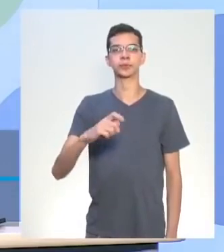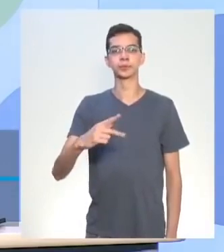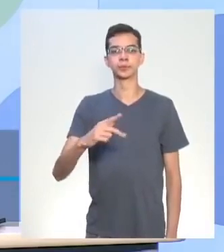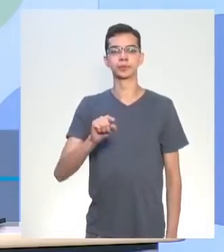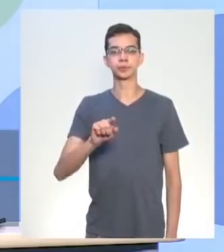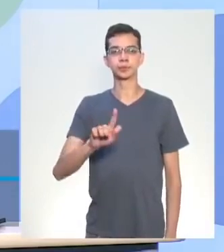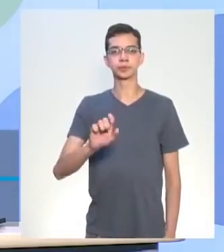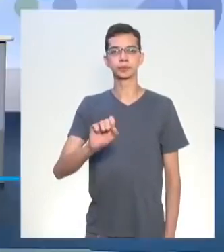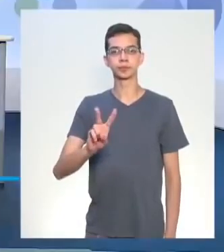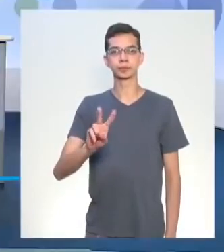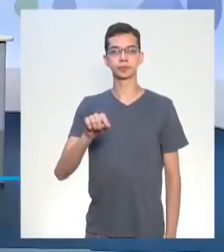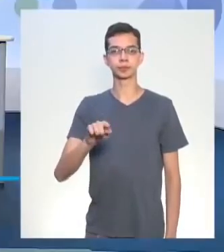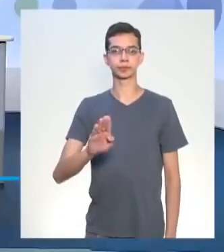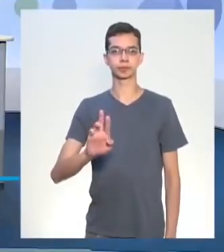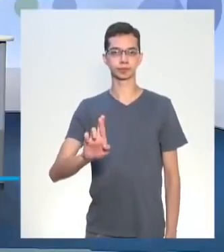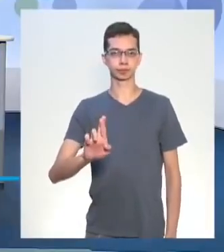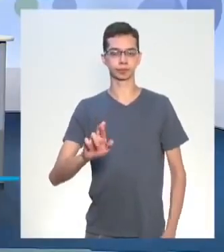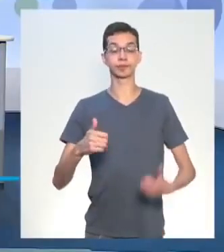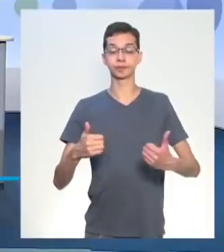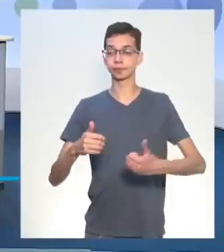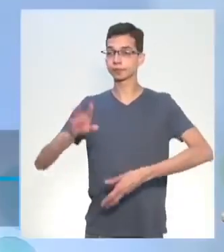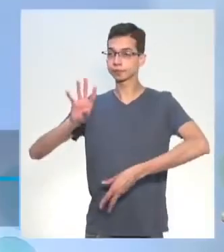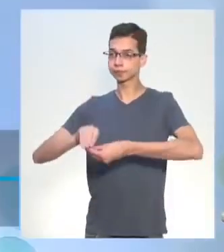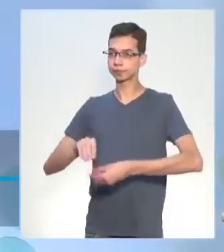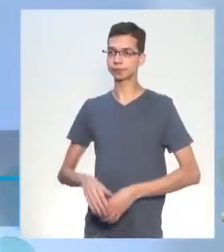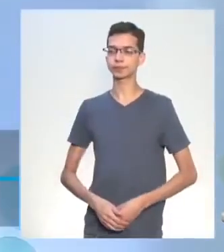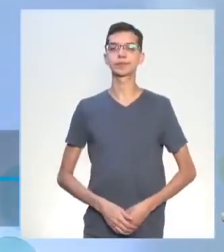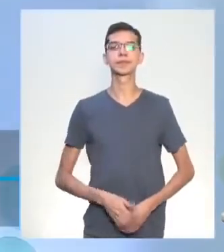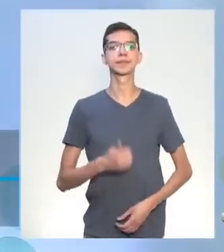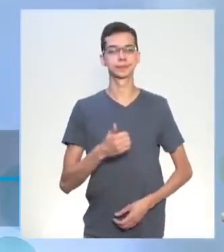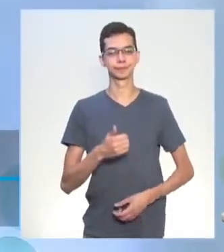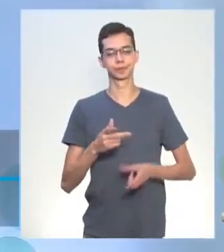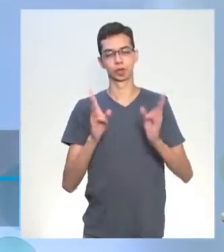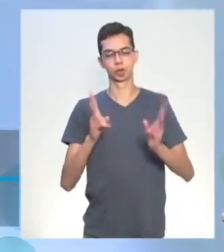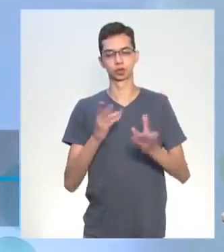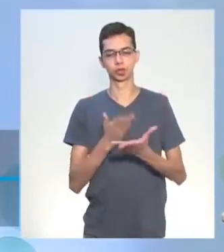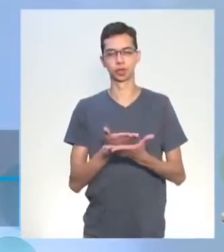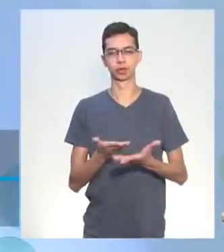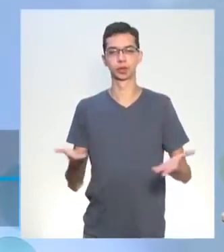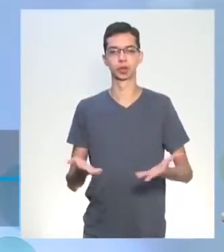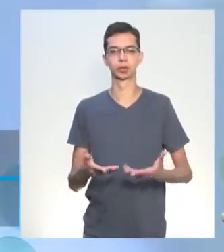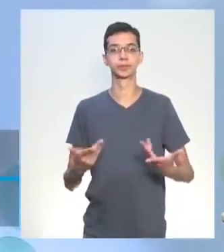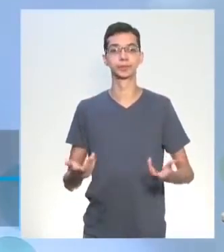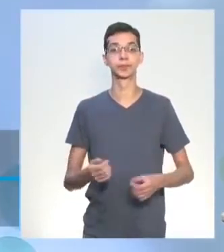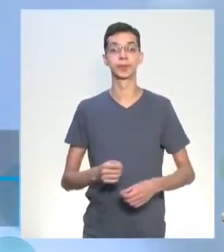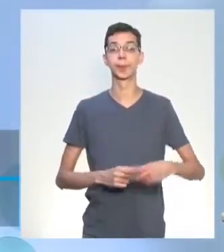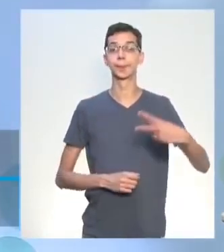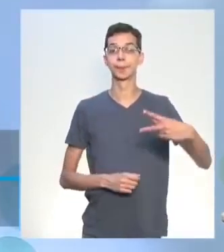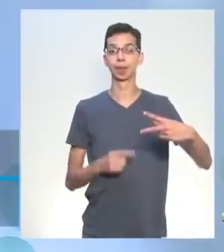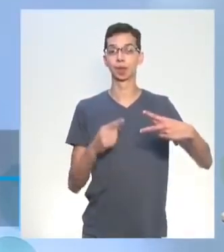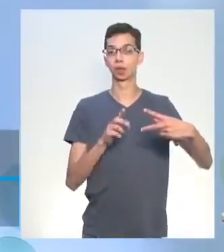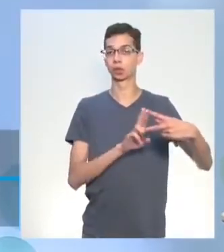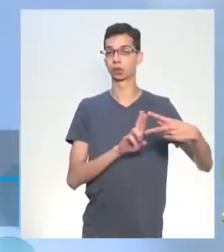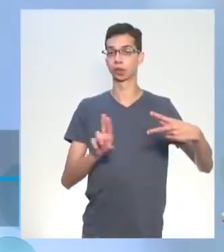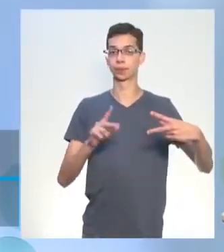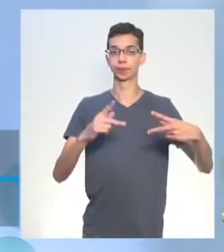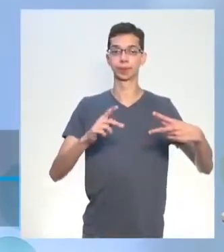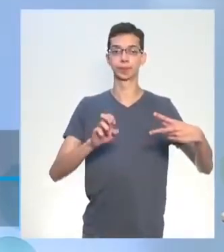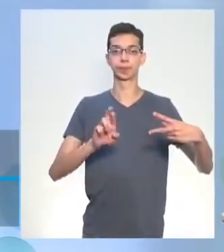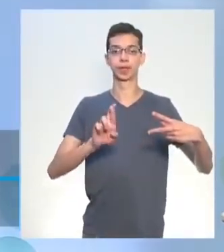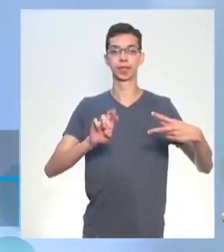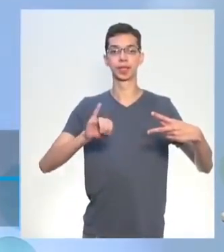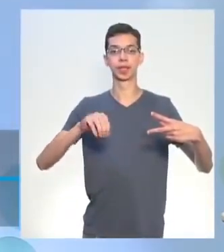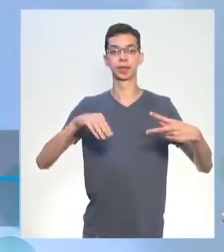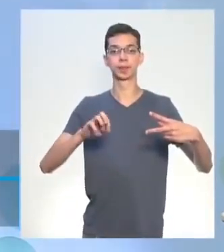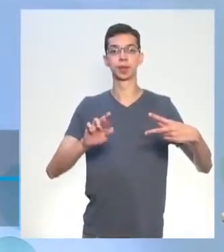material.didático@educacau.sp.gov.br. É isso. Isso, bora então. Então eu vou chamar o perímetro de P de perímetro, poderia ser outra letra, tá certo?